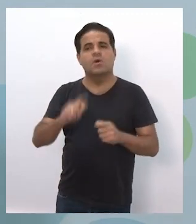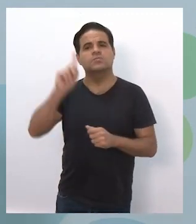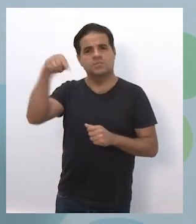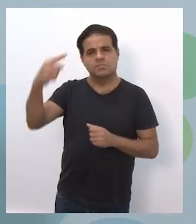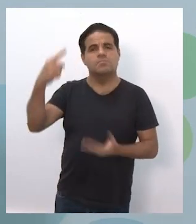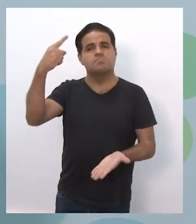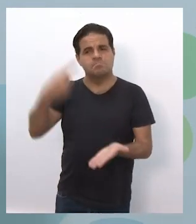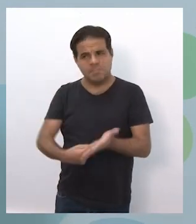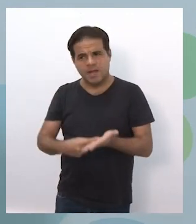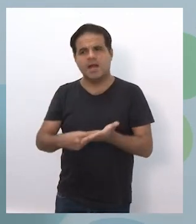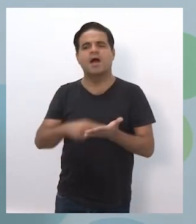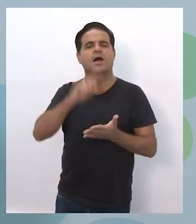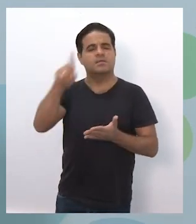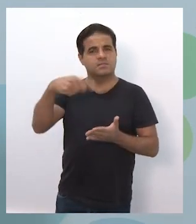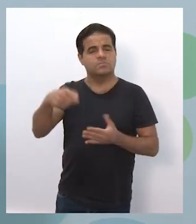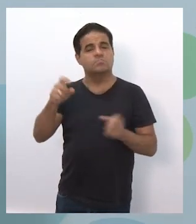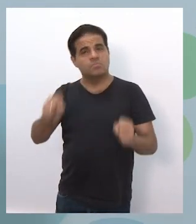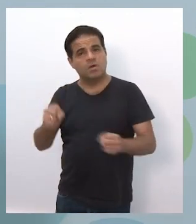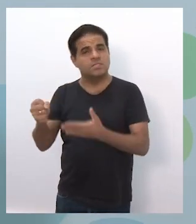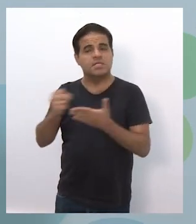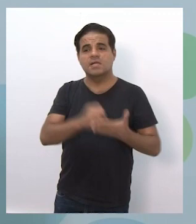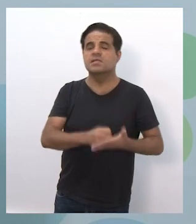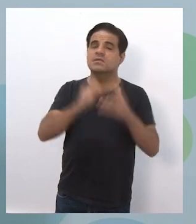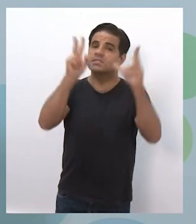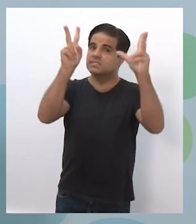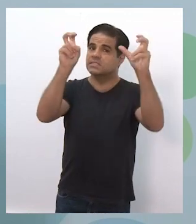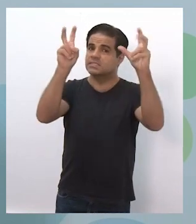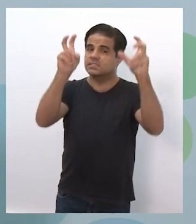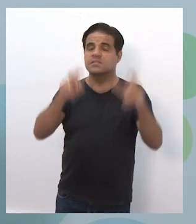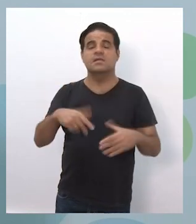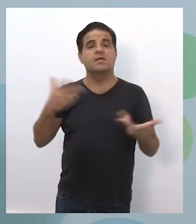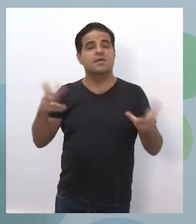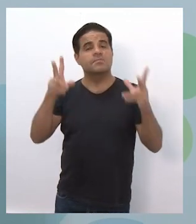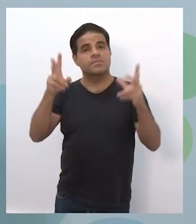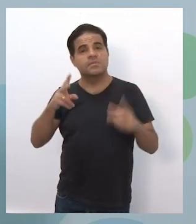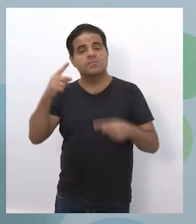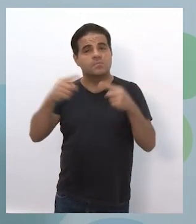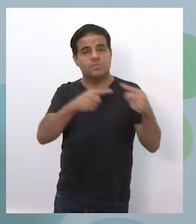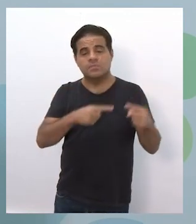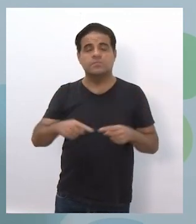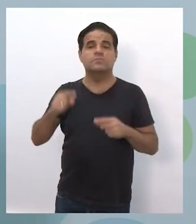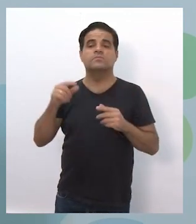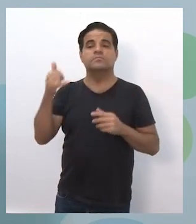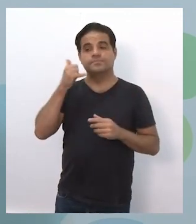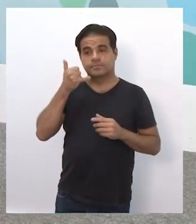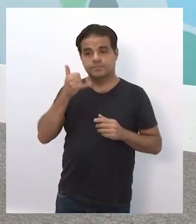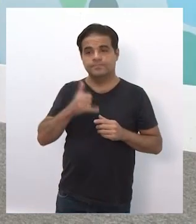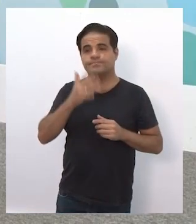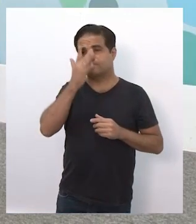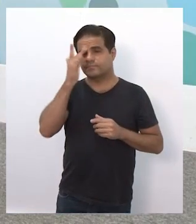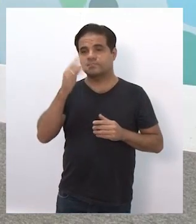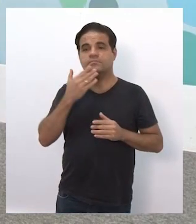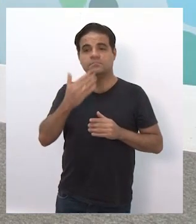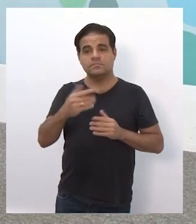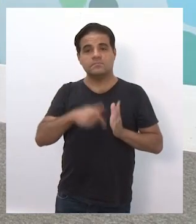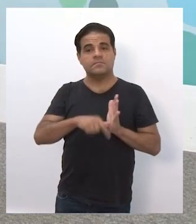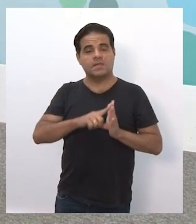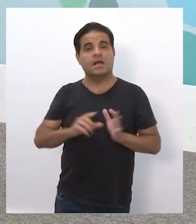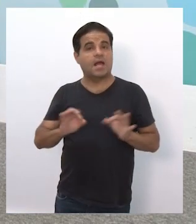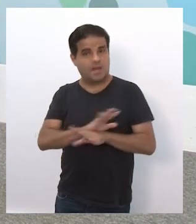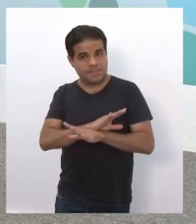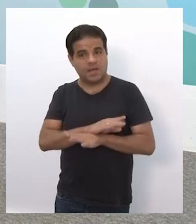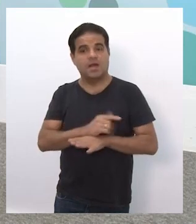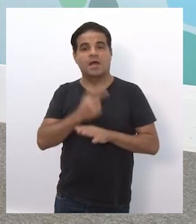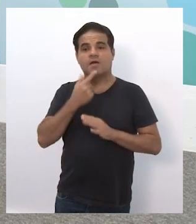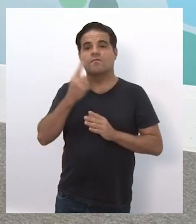próxima etapa, né, trazer um pouquinho sobre esse tema dos smartphones. O pessoal tá pedindo aqui, antes da gente terminar, a gente